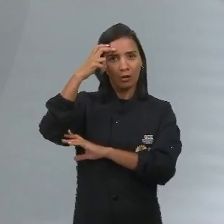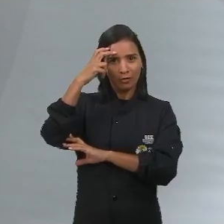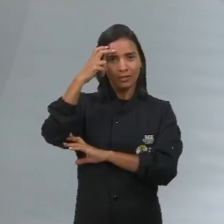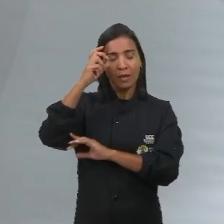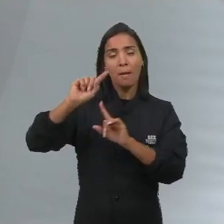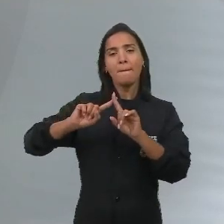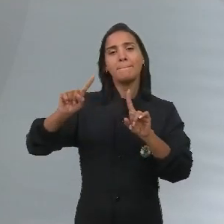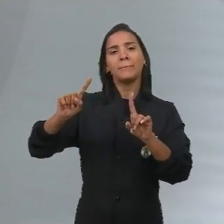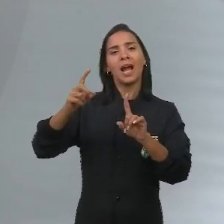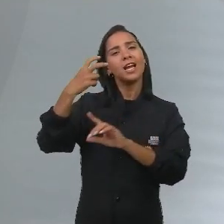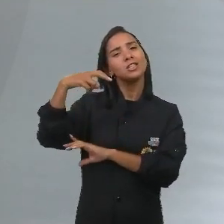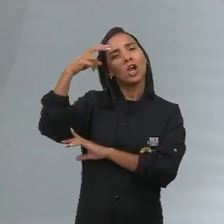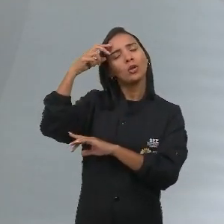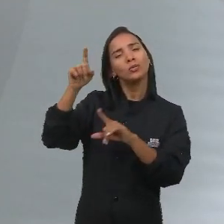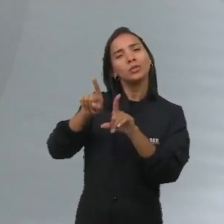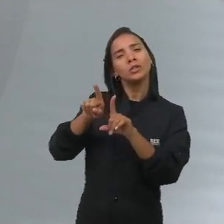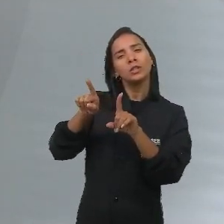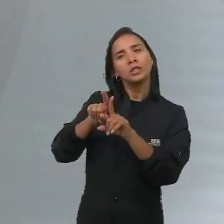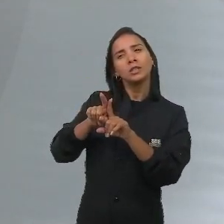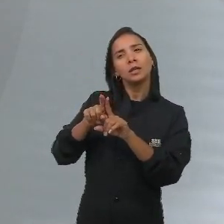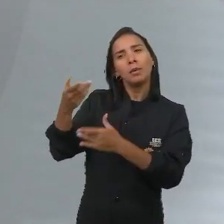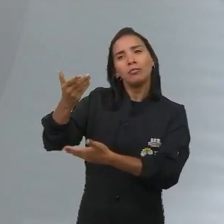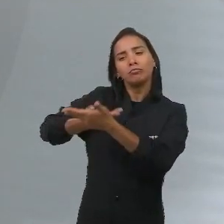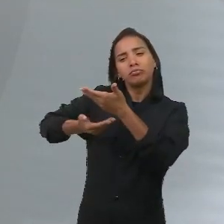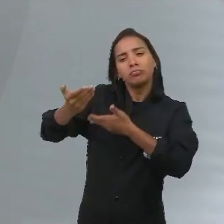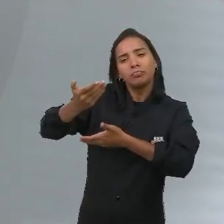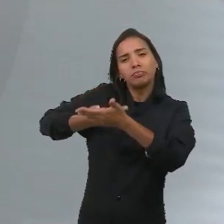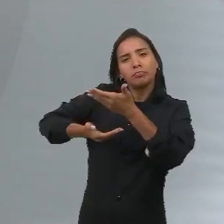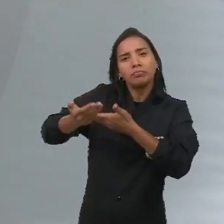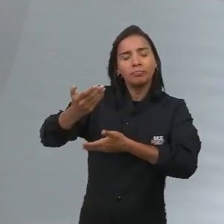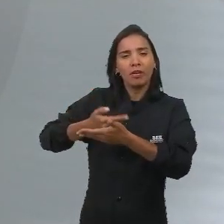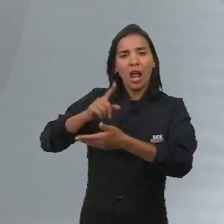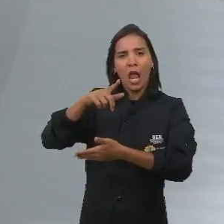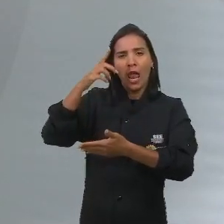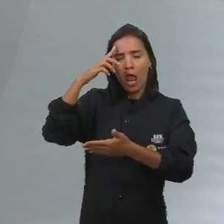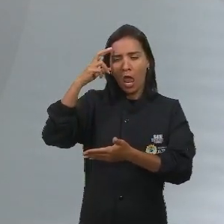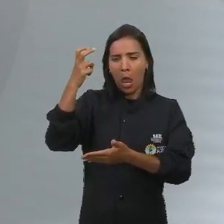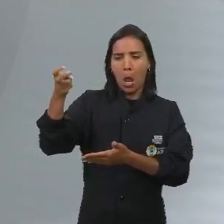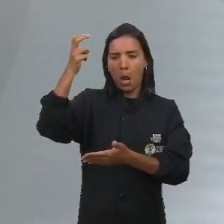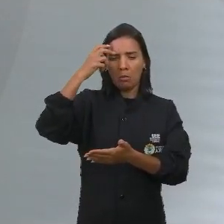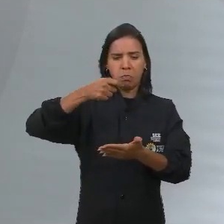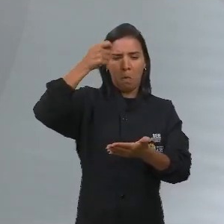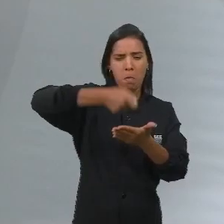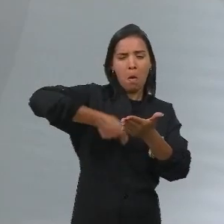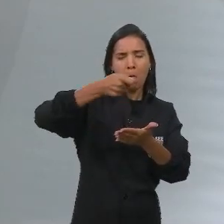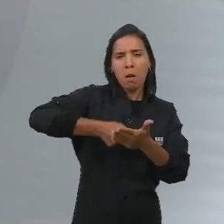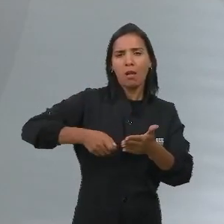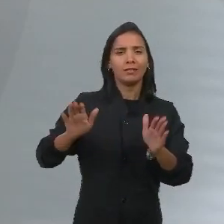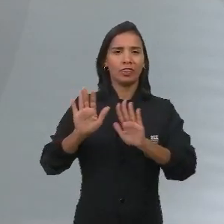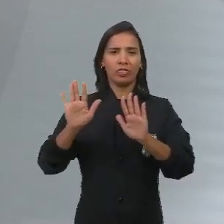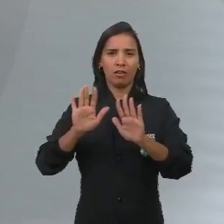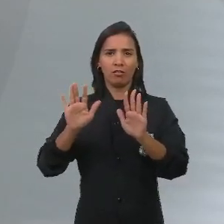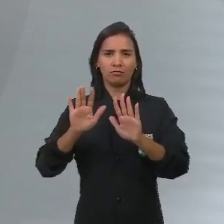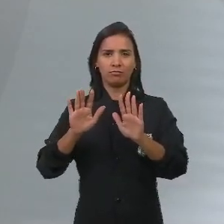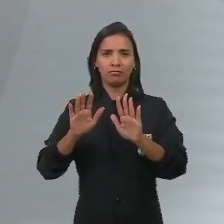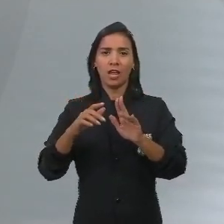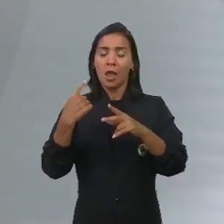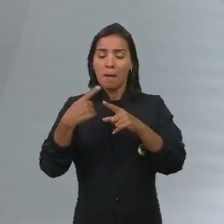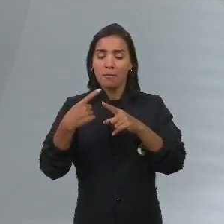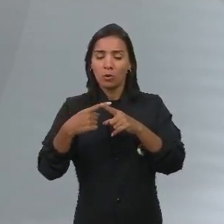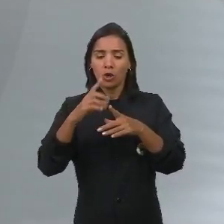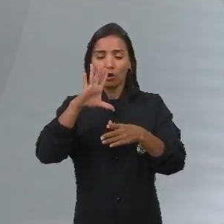moldo a cultura Ela não é uma imposição Não é porque eu vivo em determinada cultura que eu estou condenado a